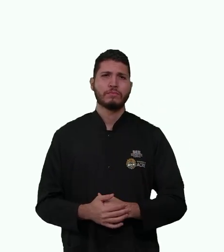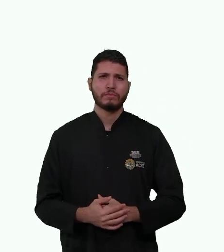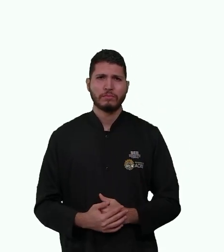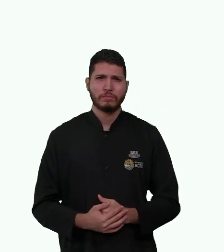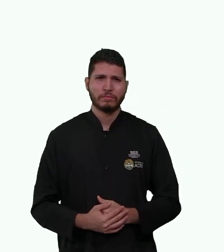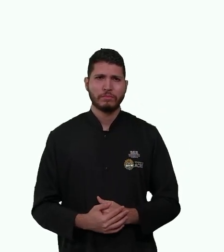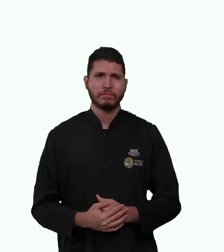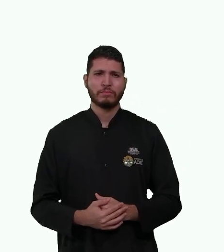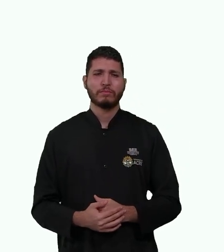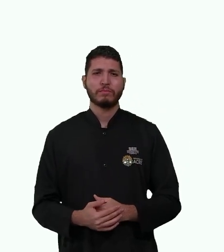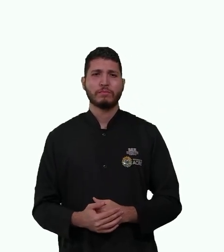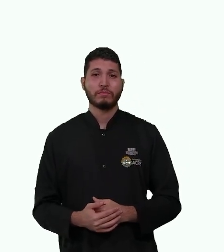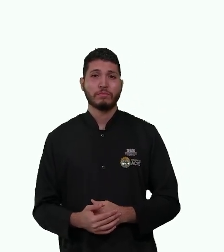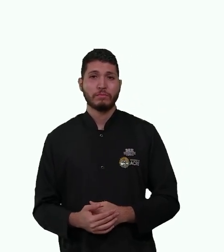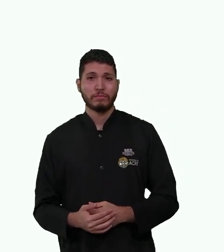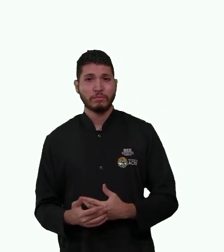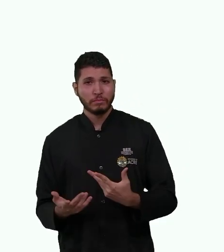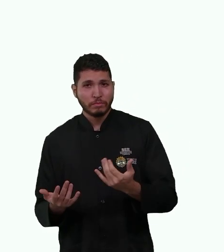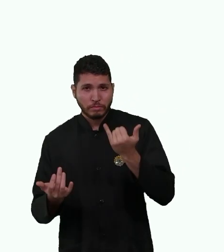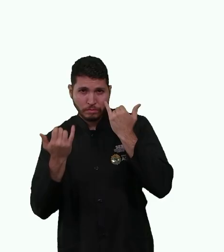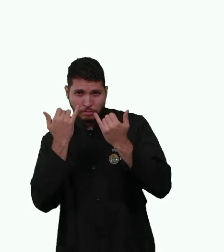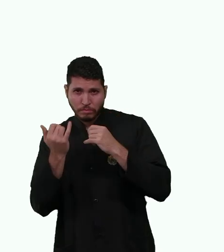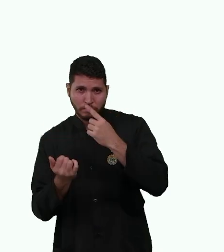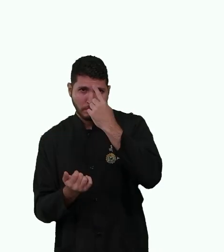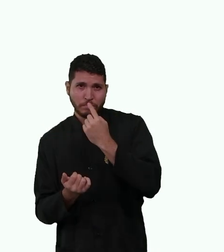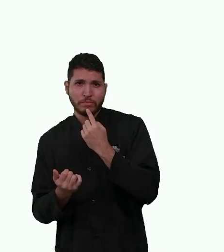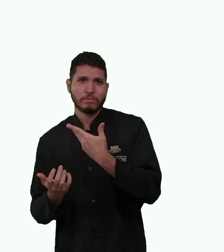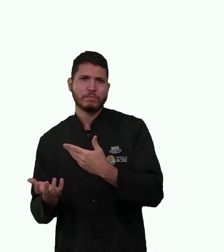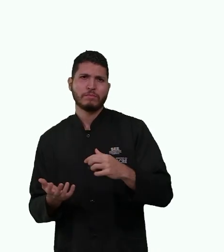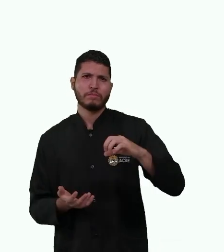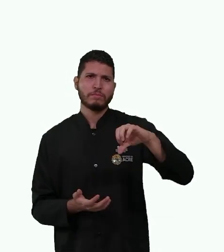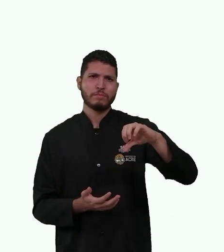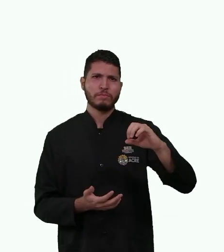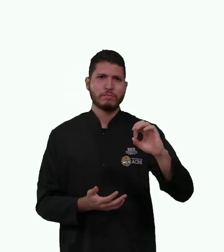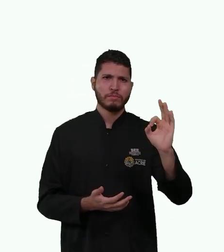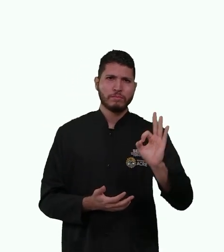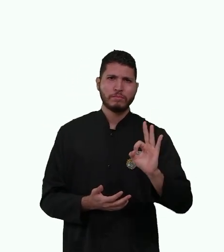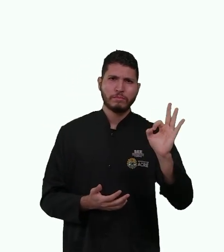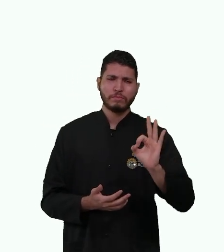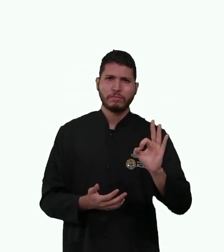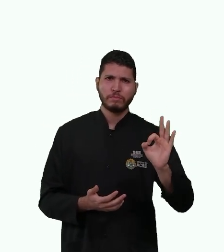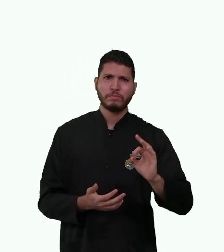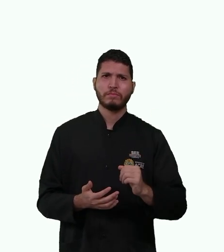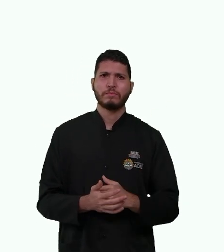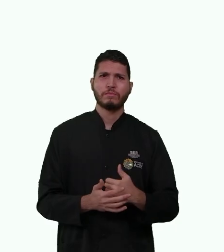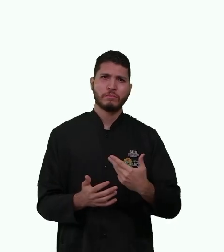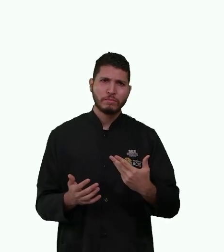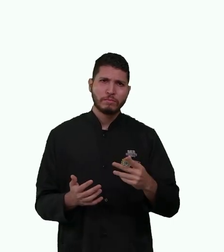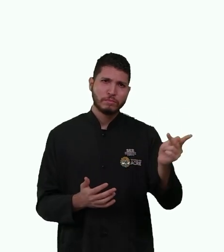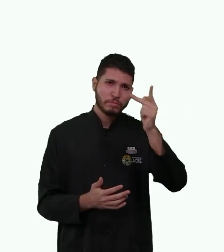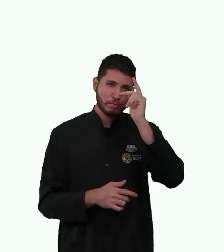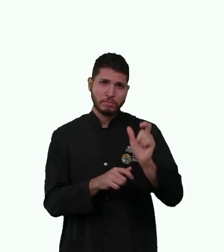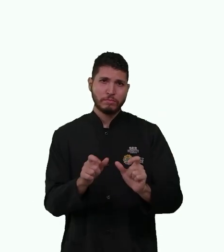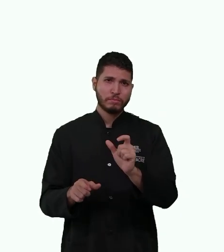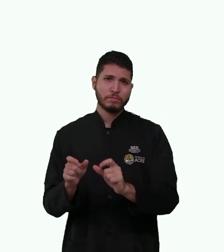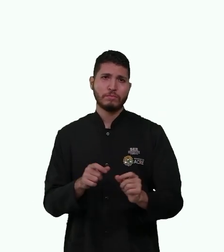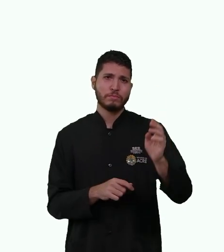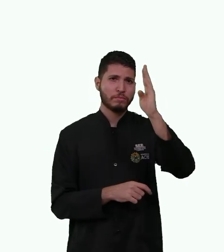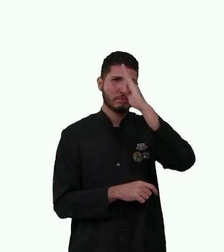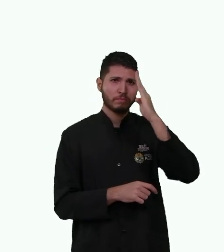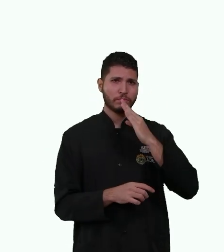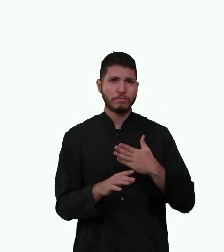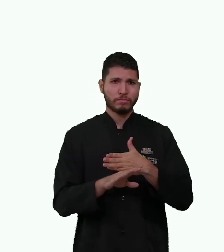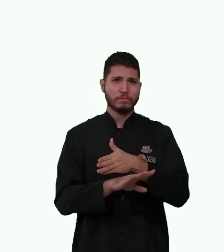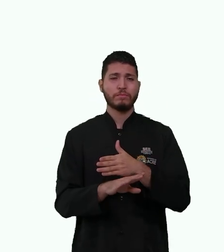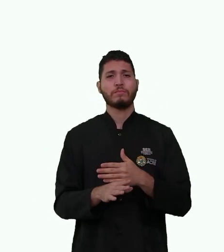que 90% dos internautas brasileiros acessam as redes sociais. Tá aqui, ó, 90% acessam as redes sociais. E aí ainda ele